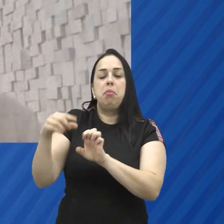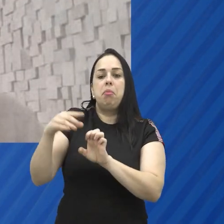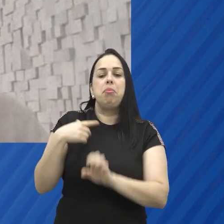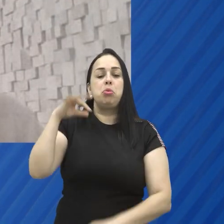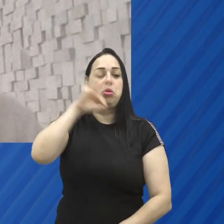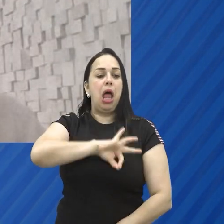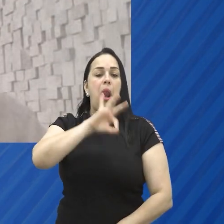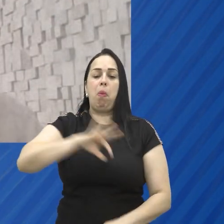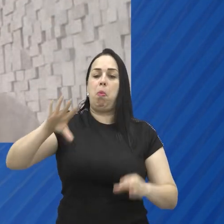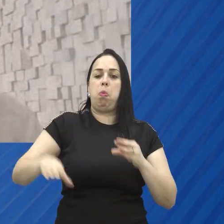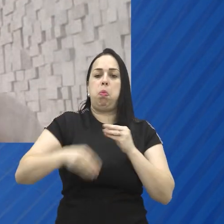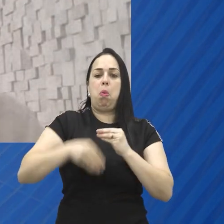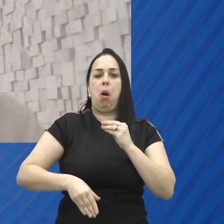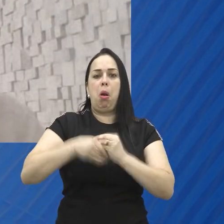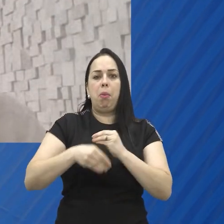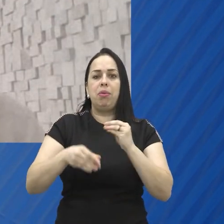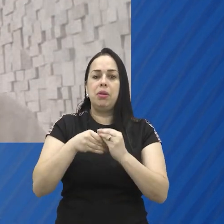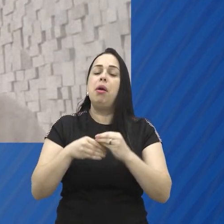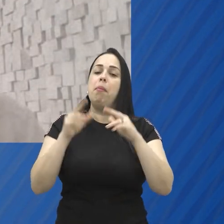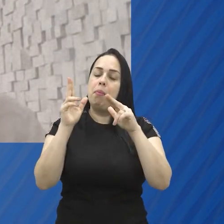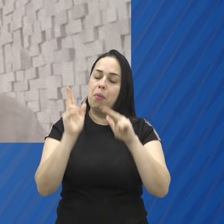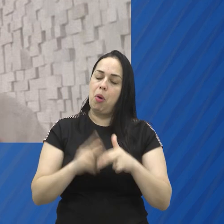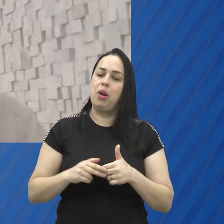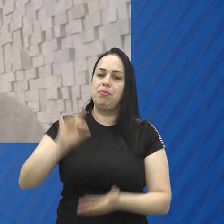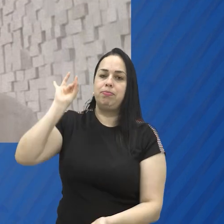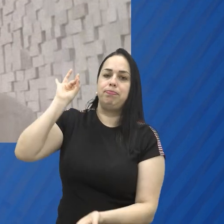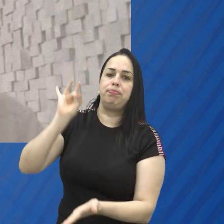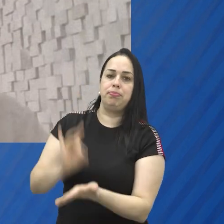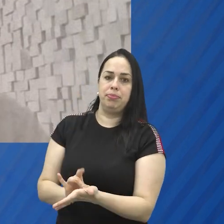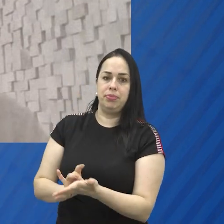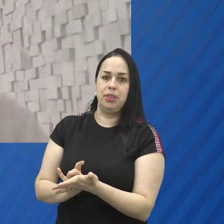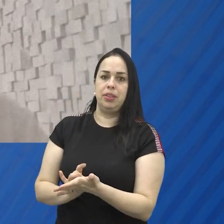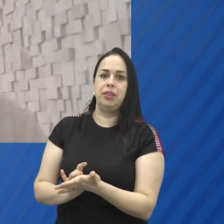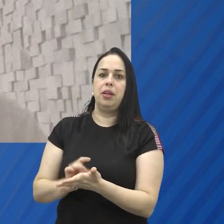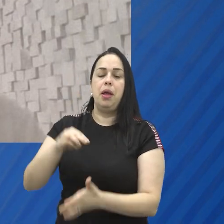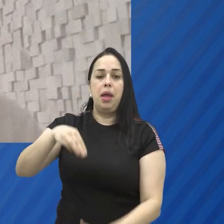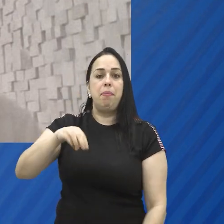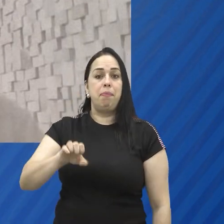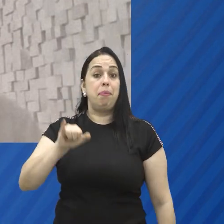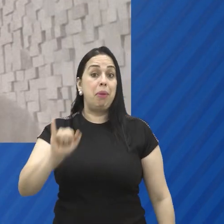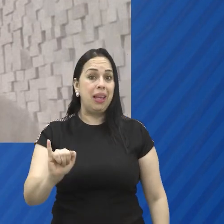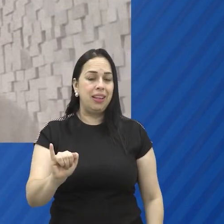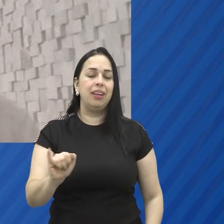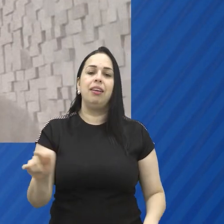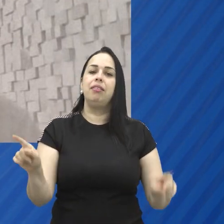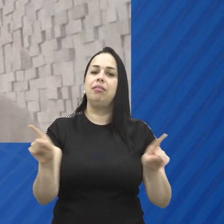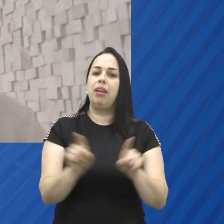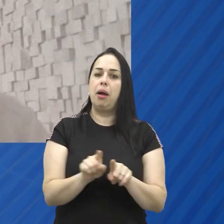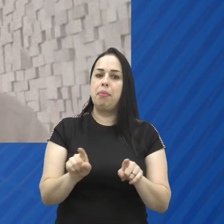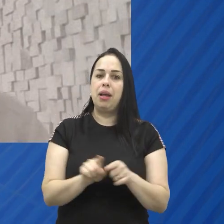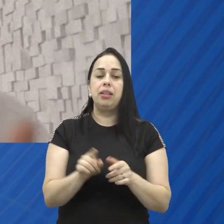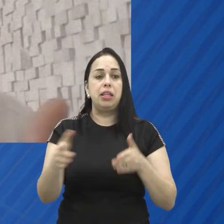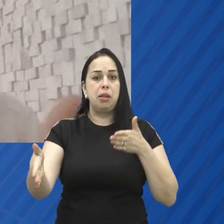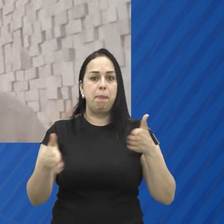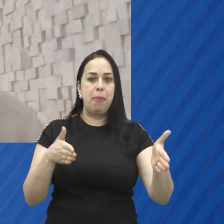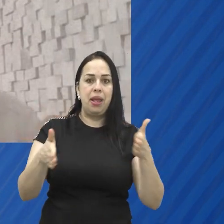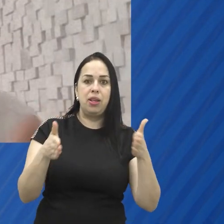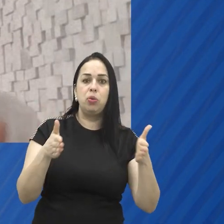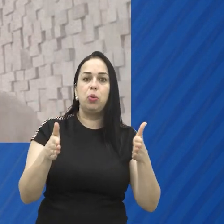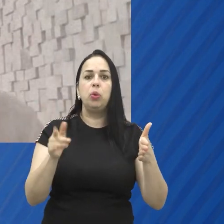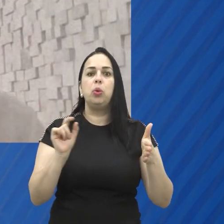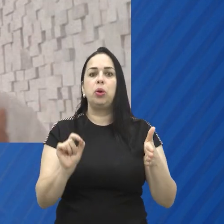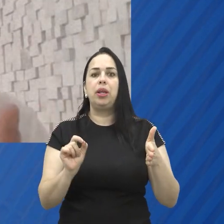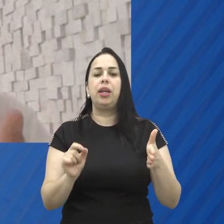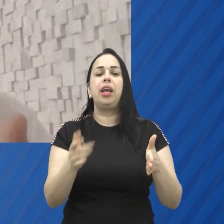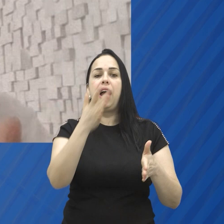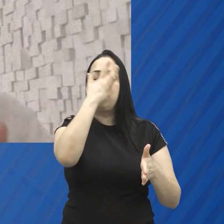complementar um pouco a renda familiar, um familiar ou a própria pessoa. Então ele acaba formalizando alguma atividade como microempreendedor individual. E também o momento que a